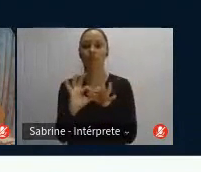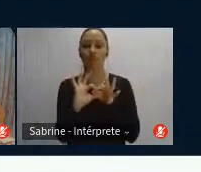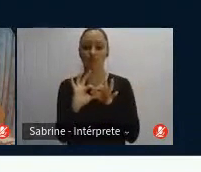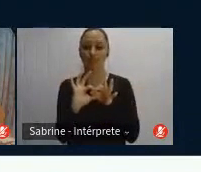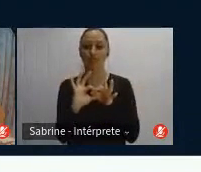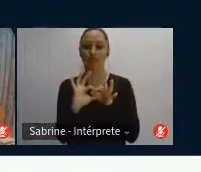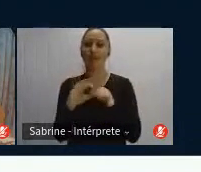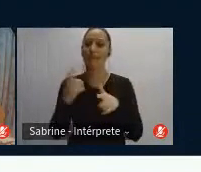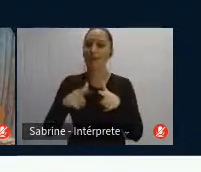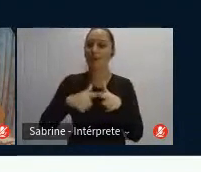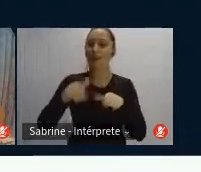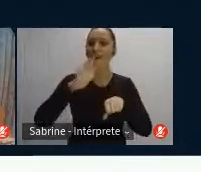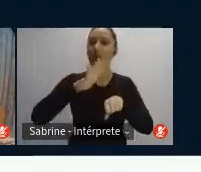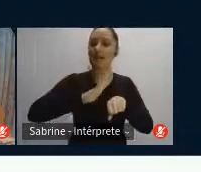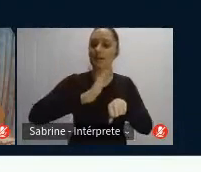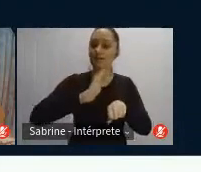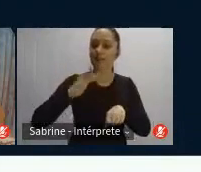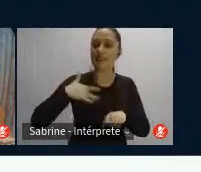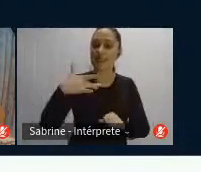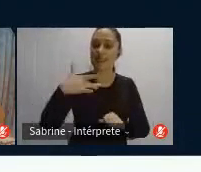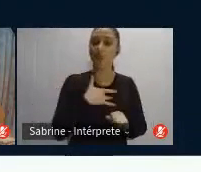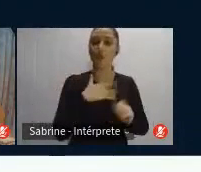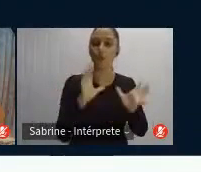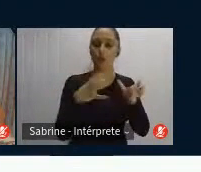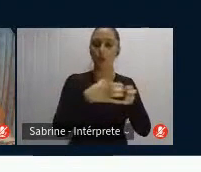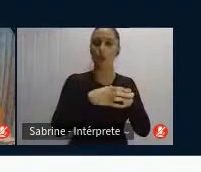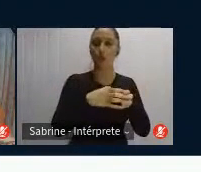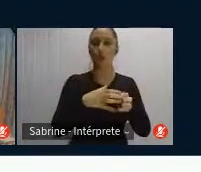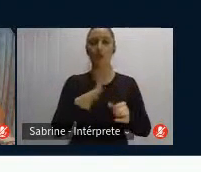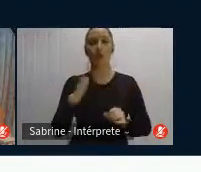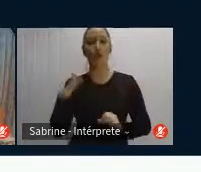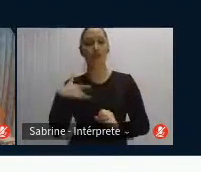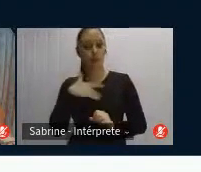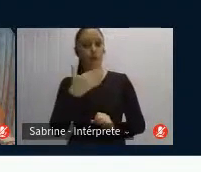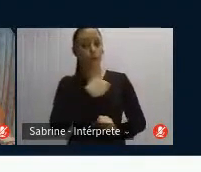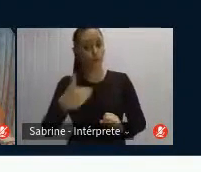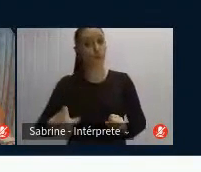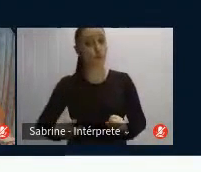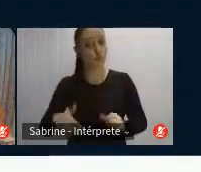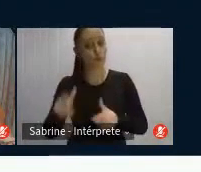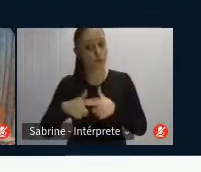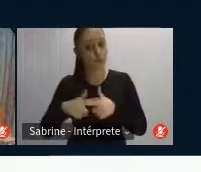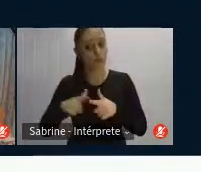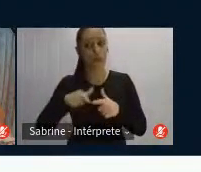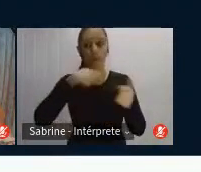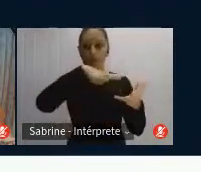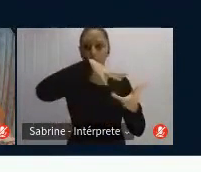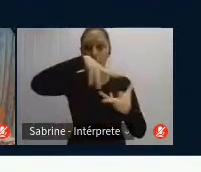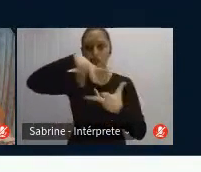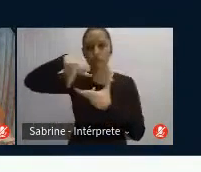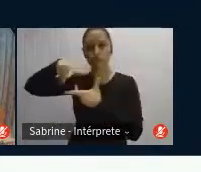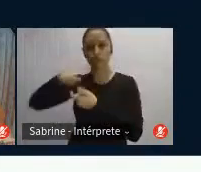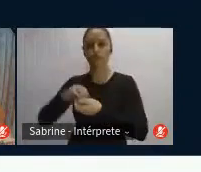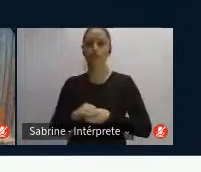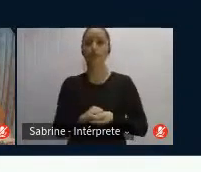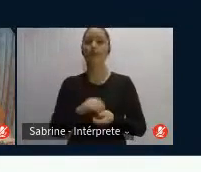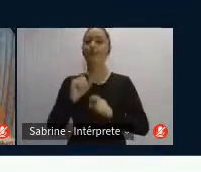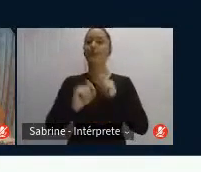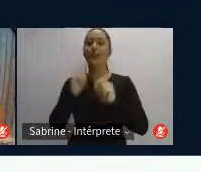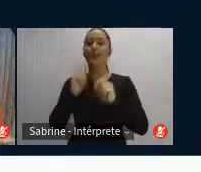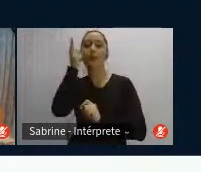saúde pública, né, a nível global, que ele somente pode ser combatido se for,